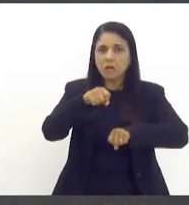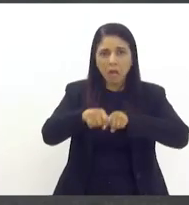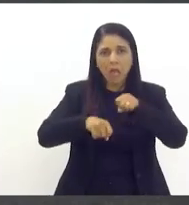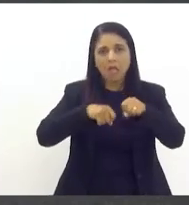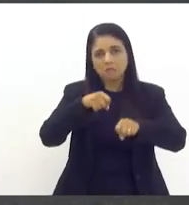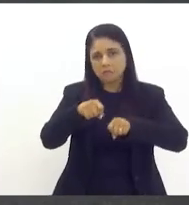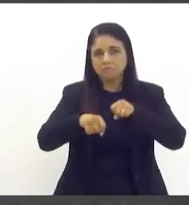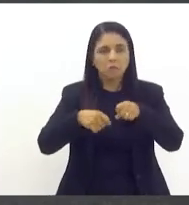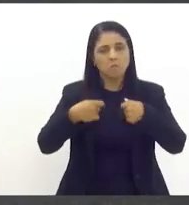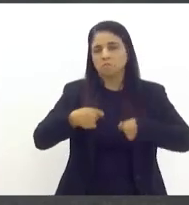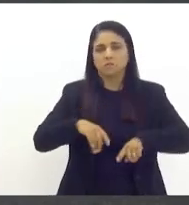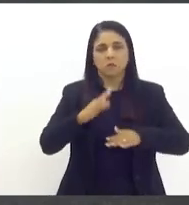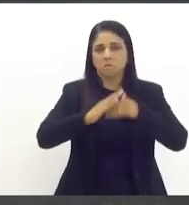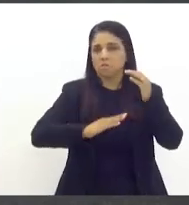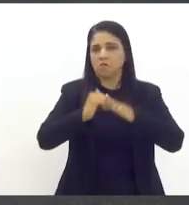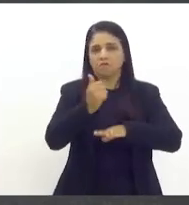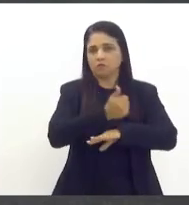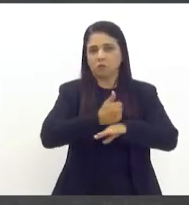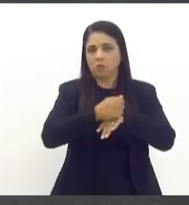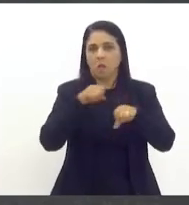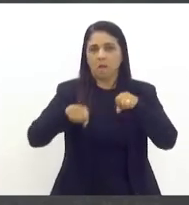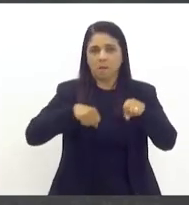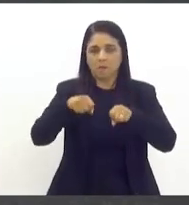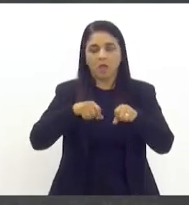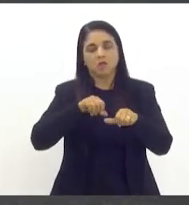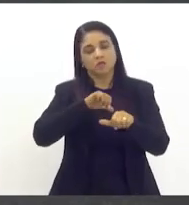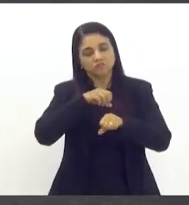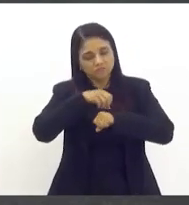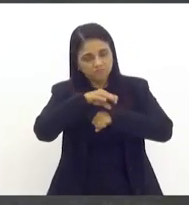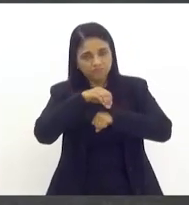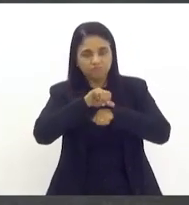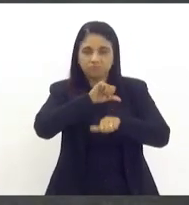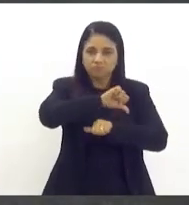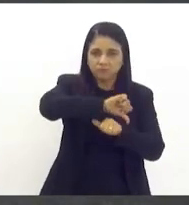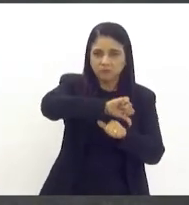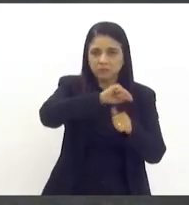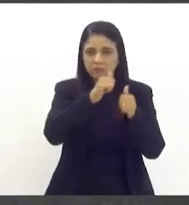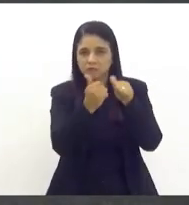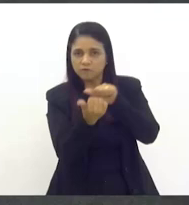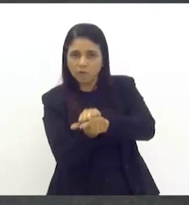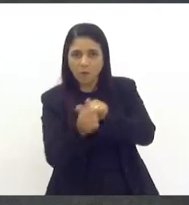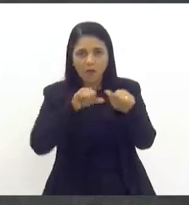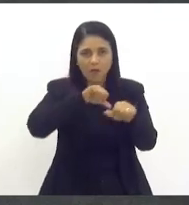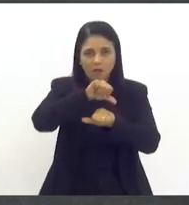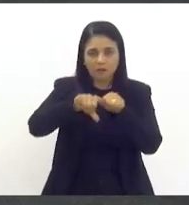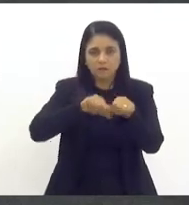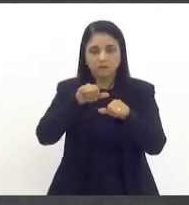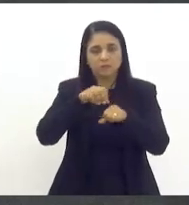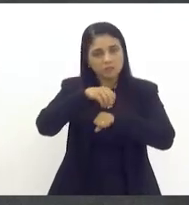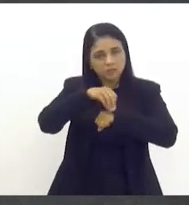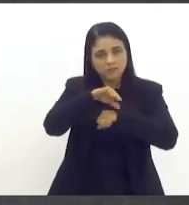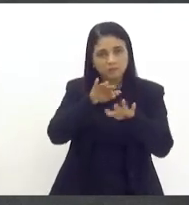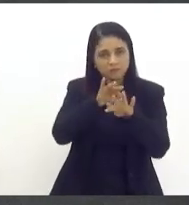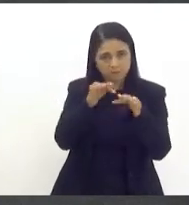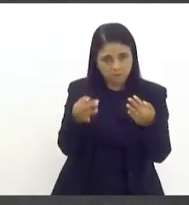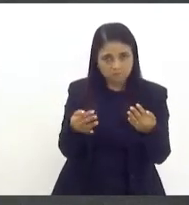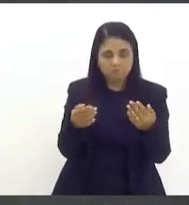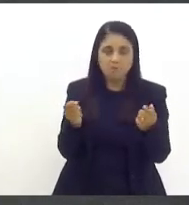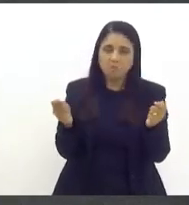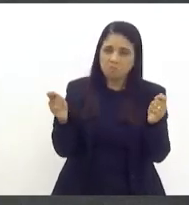eu parecer da comissão transforma indicação simples é ponto de vista do processo legislativo pode ser realmente